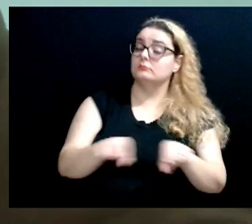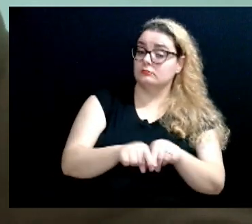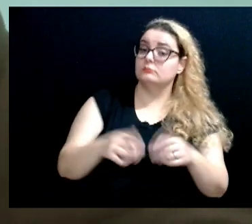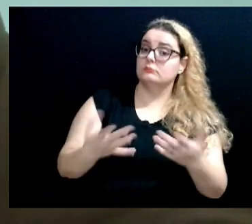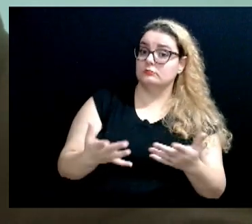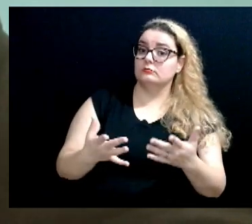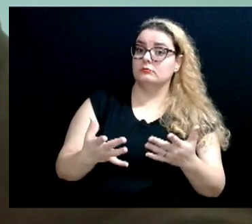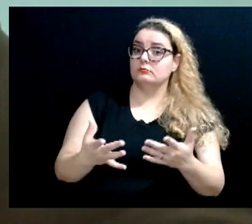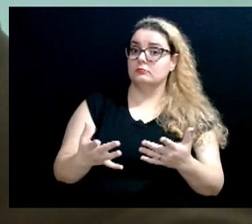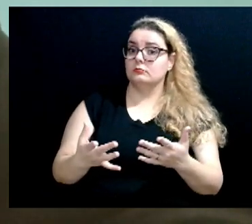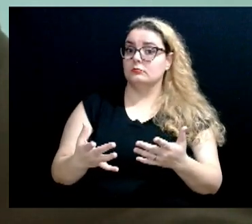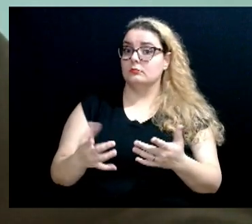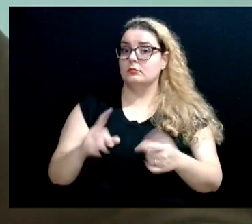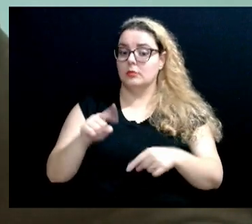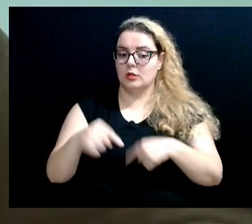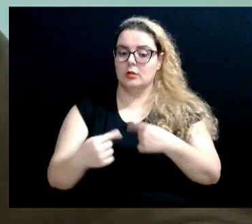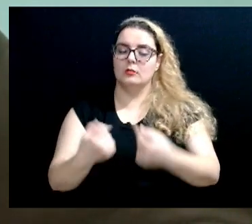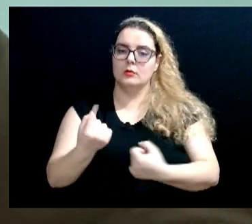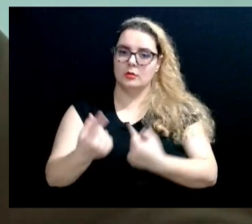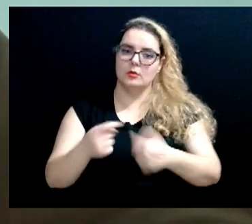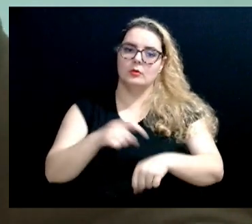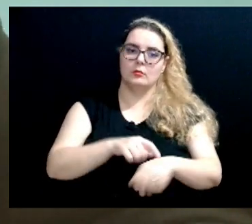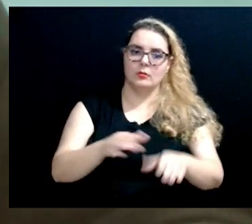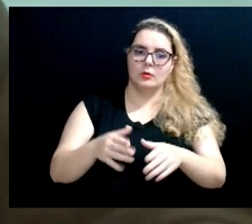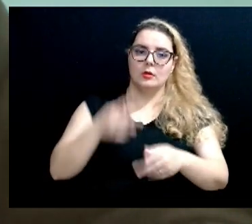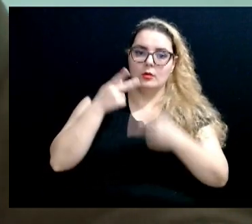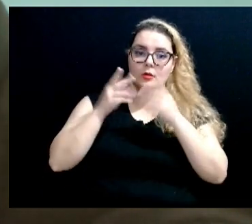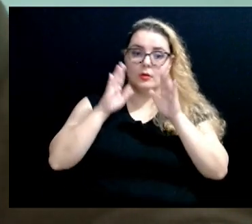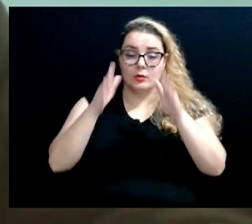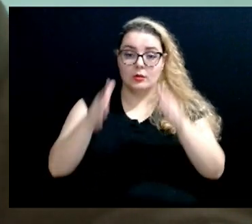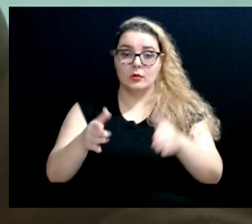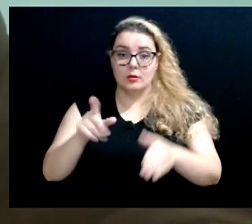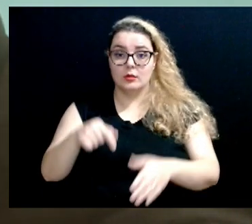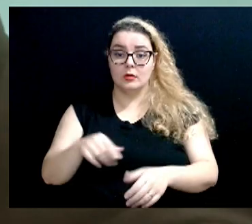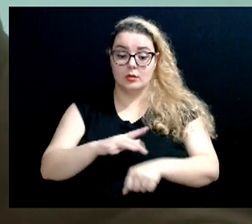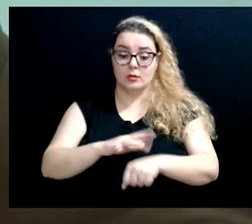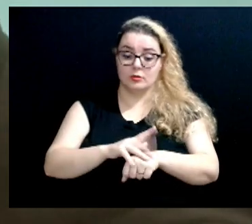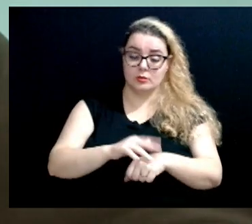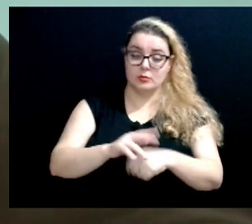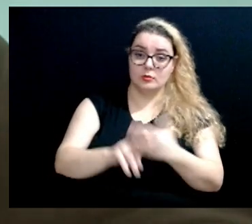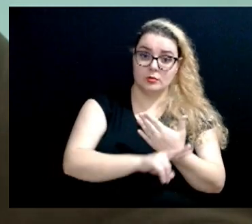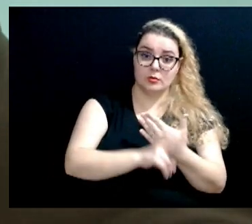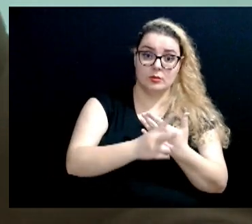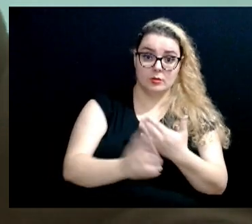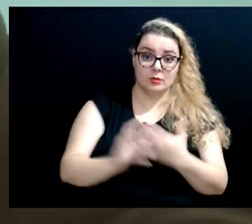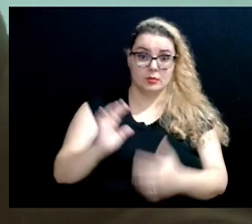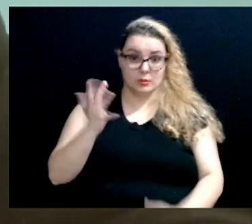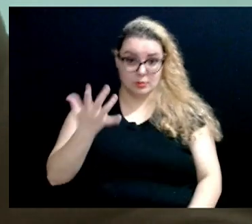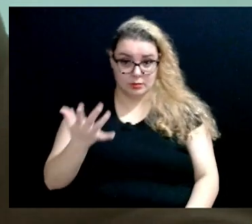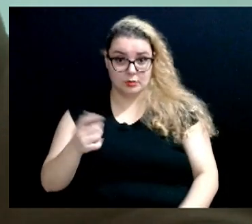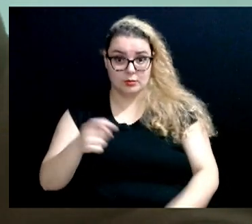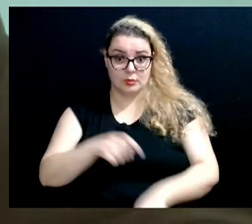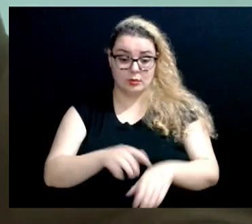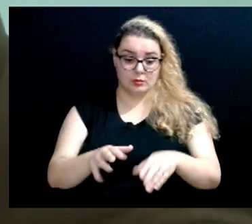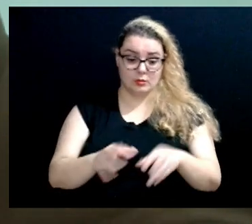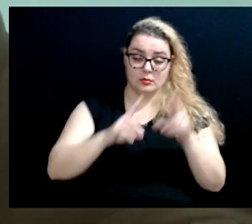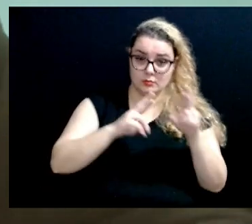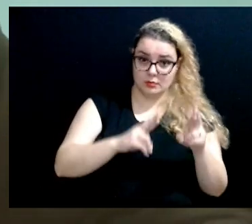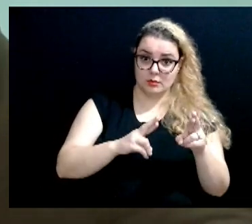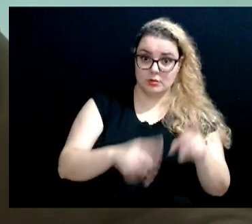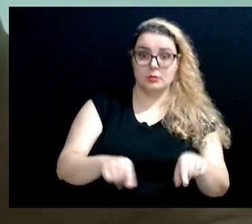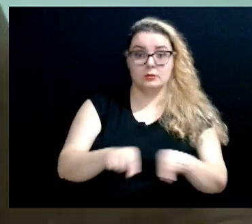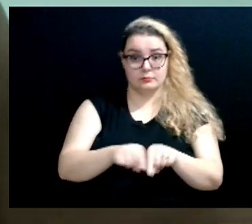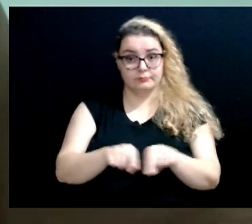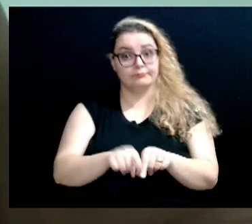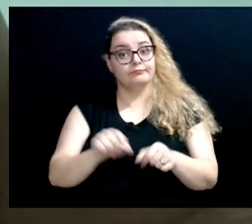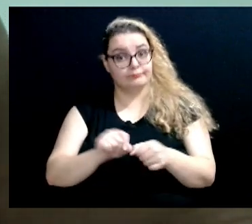depois, em algum momento, a gente vai ter que focar, que são doenças que também podem acontecer durante o período do sono, que também fazem isso acontecer.